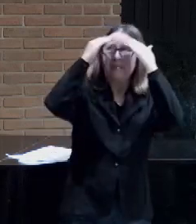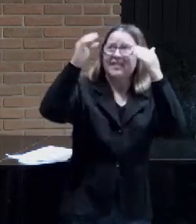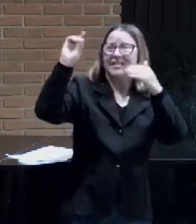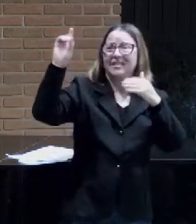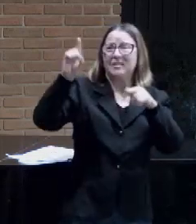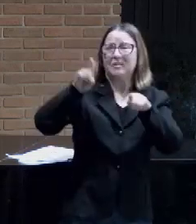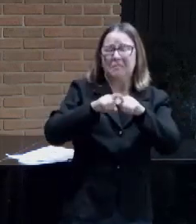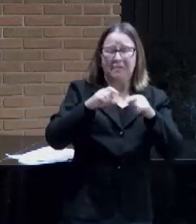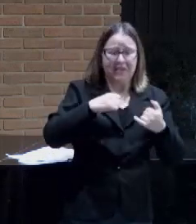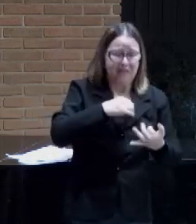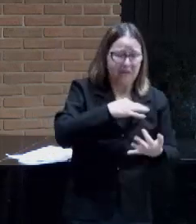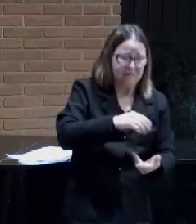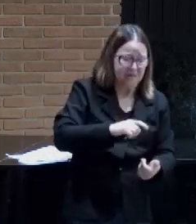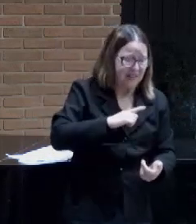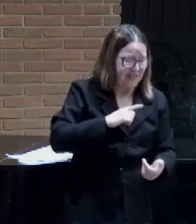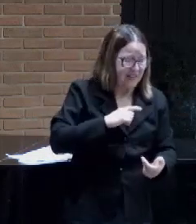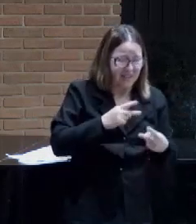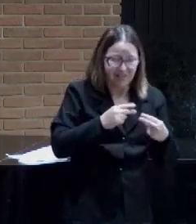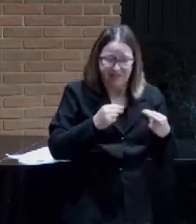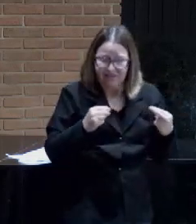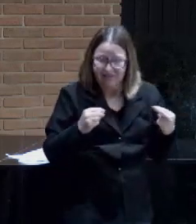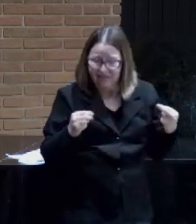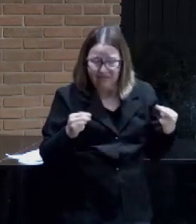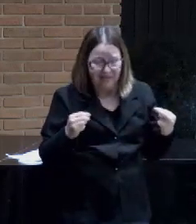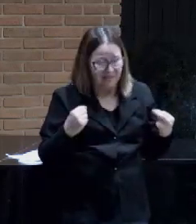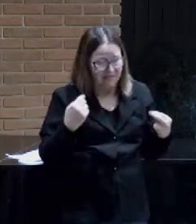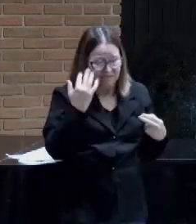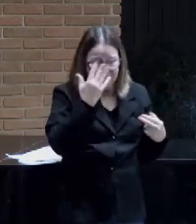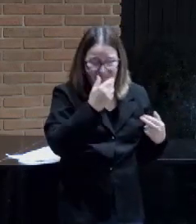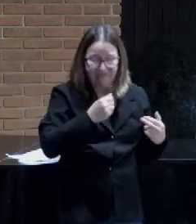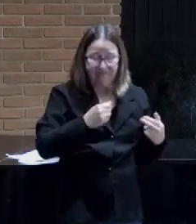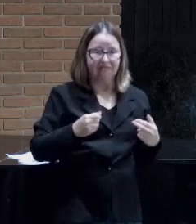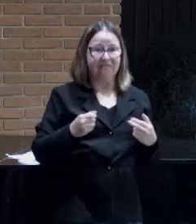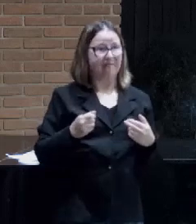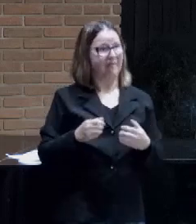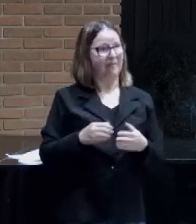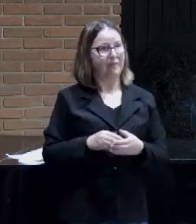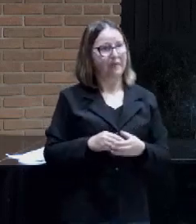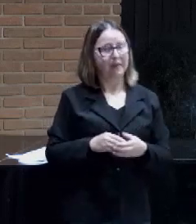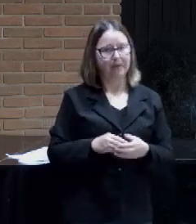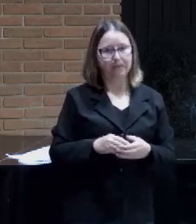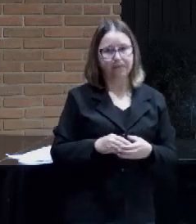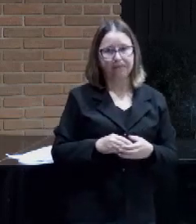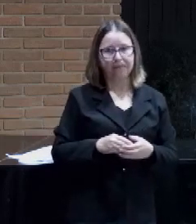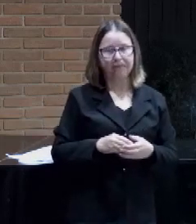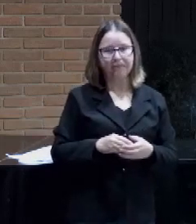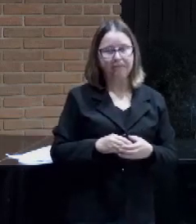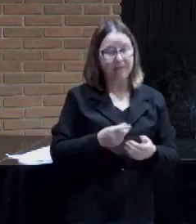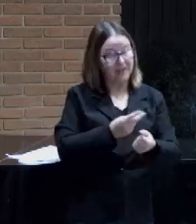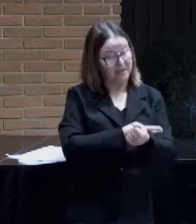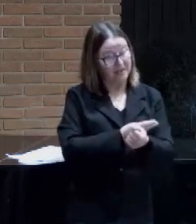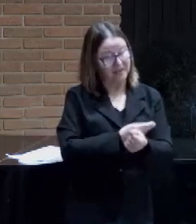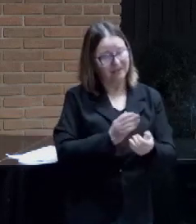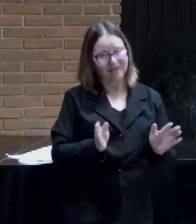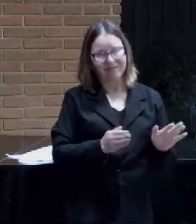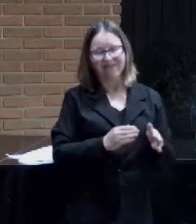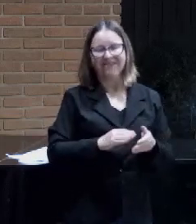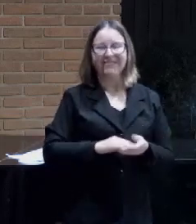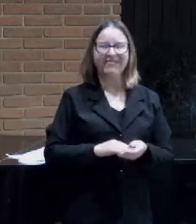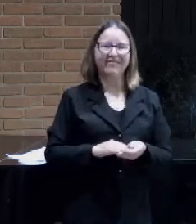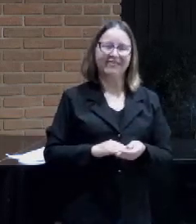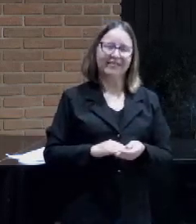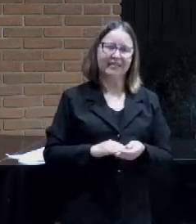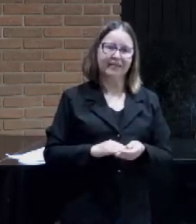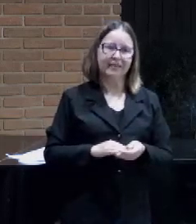mesmo não querendo. Eu tenho algumas sugestões para você, para que você possa voltar-se para o Senhor e buscar a santidade. A